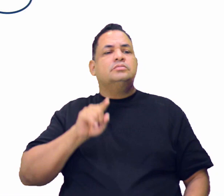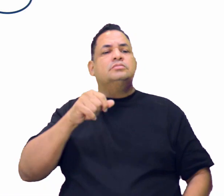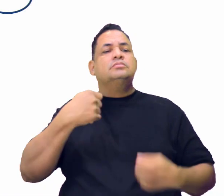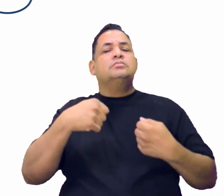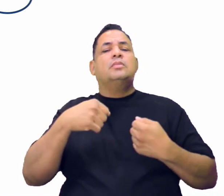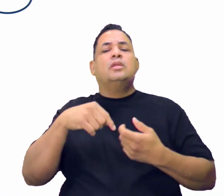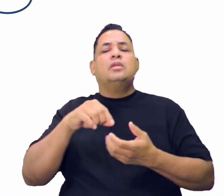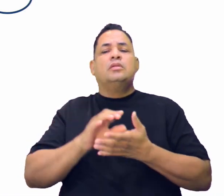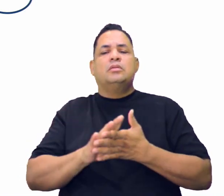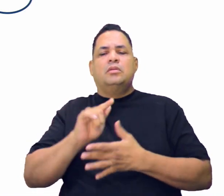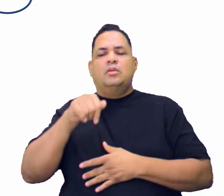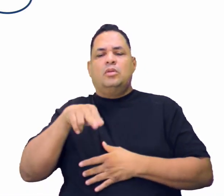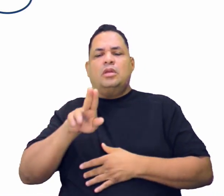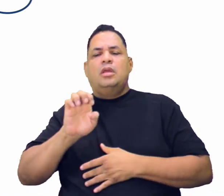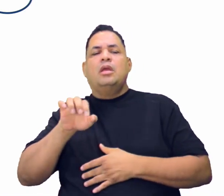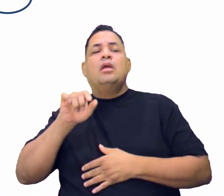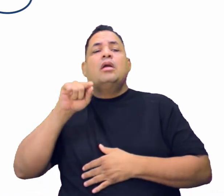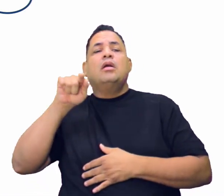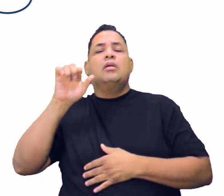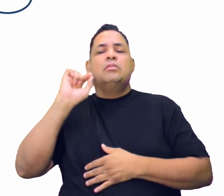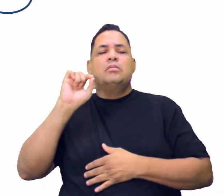precisa de quê?